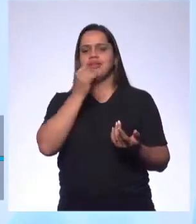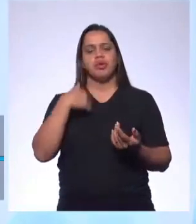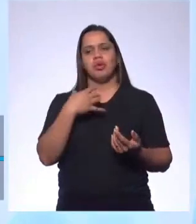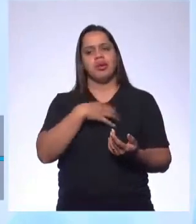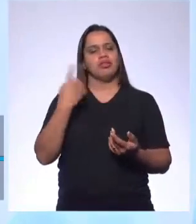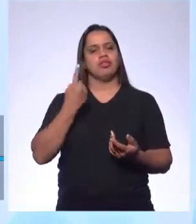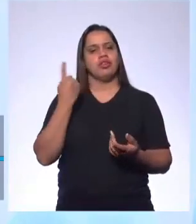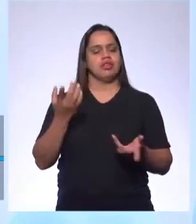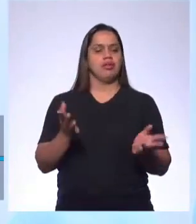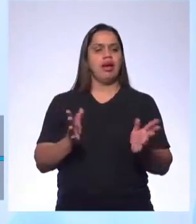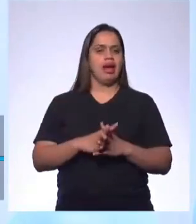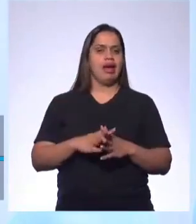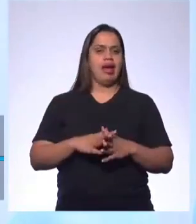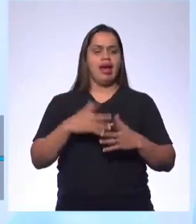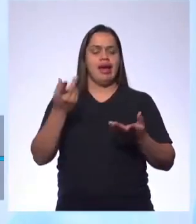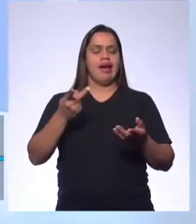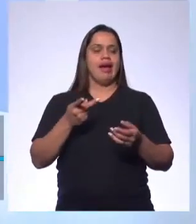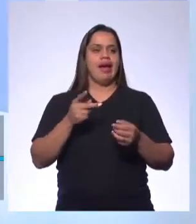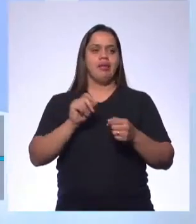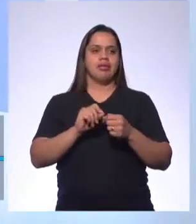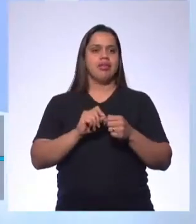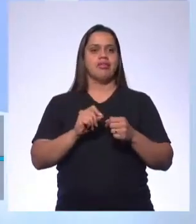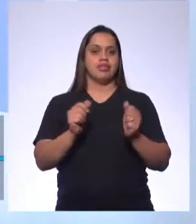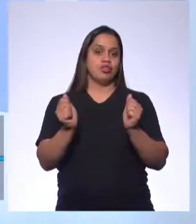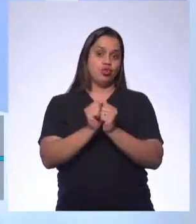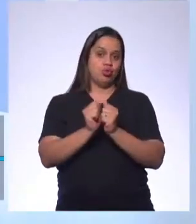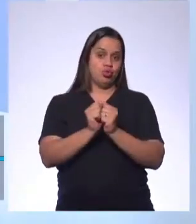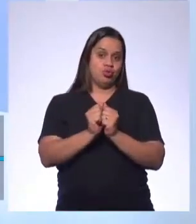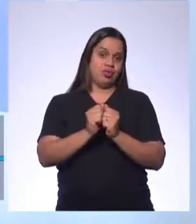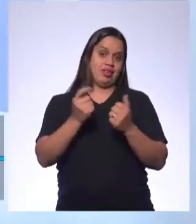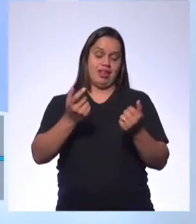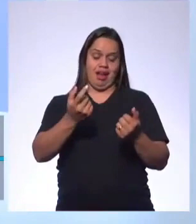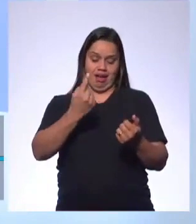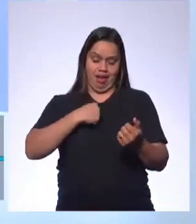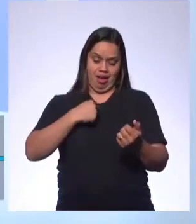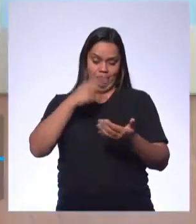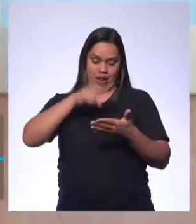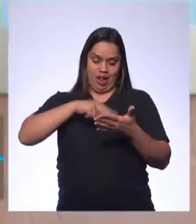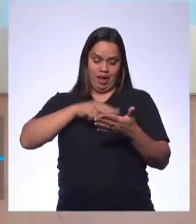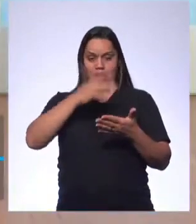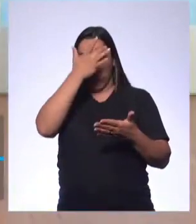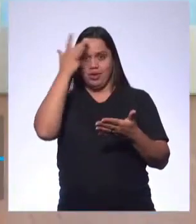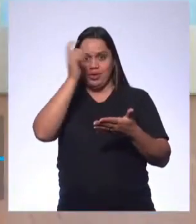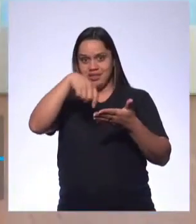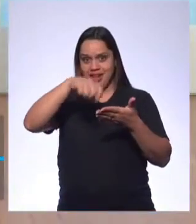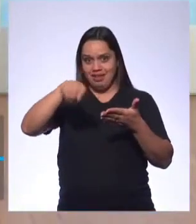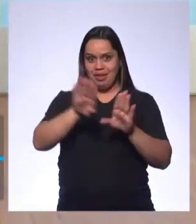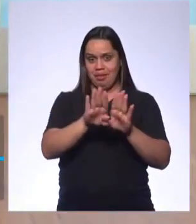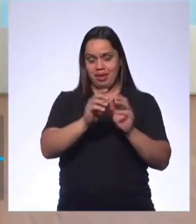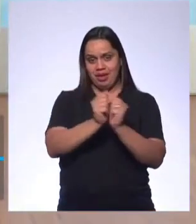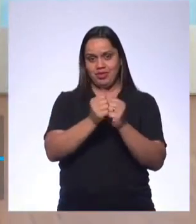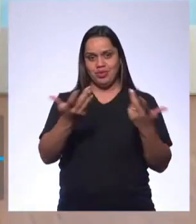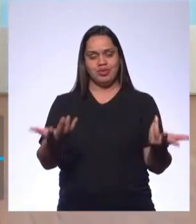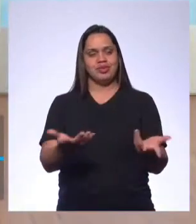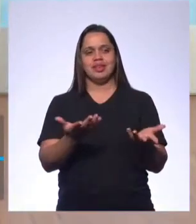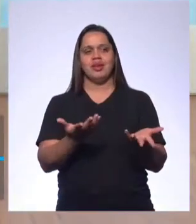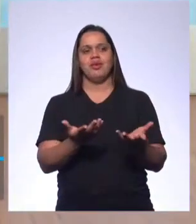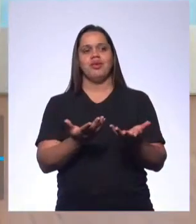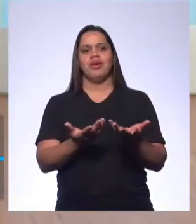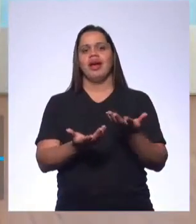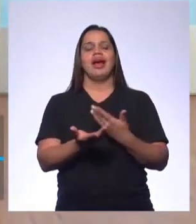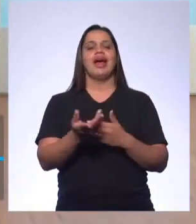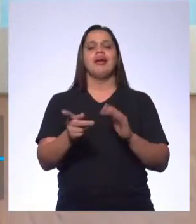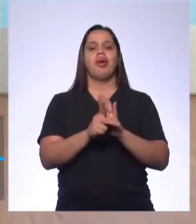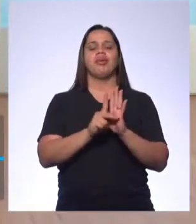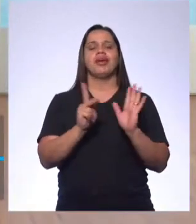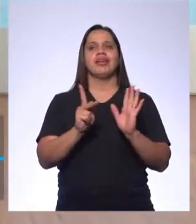eu, enfim. É você e outra pessoa, tá lá você e o autor, no mínimo, né? Não, então, mas é o que eu estou falando, talvez a professora quis dizer assim, sim, que ela viaja para dentro